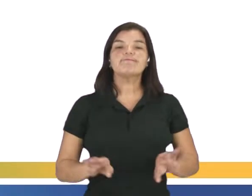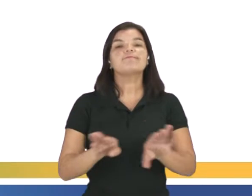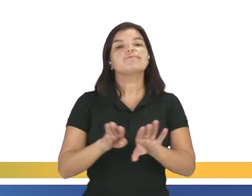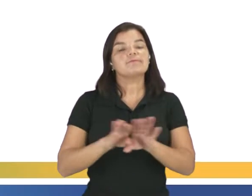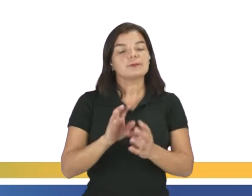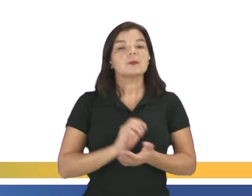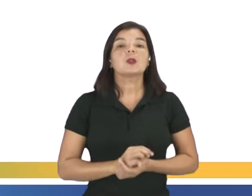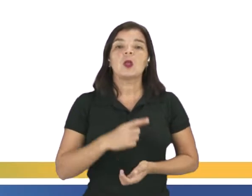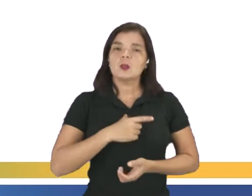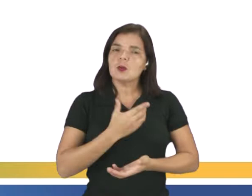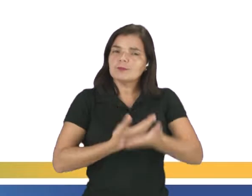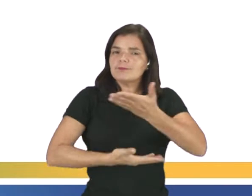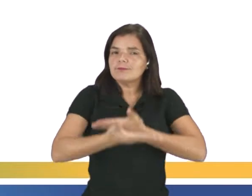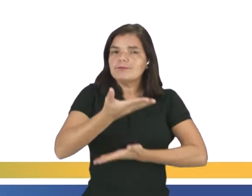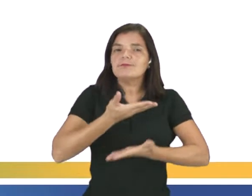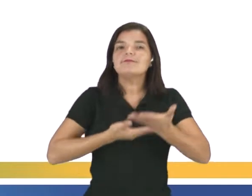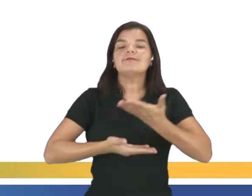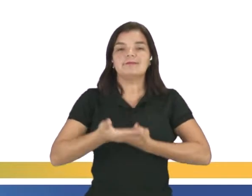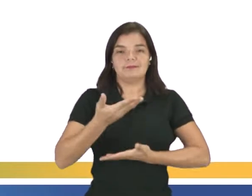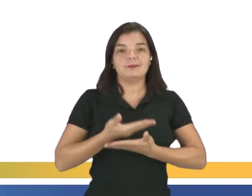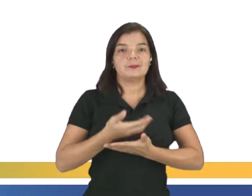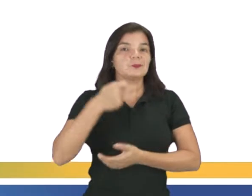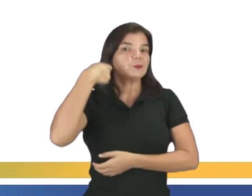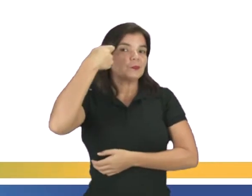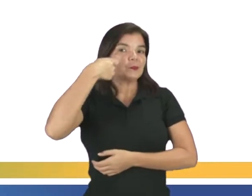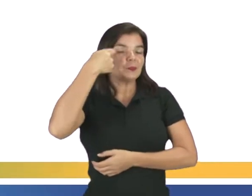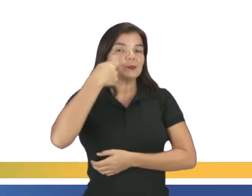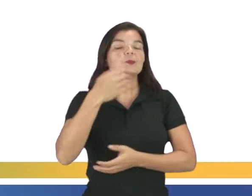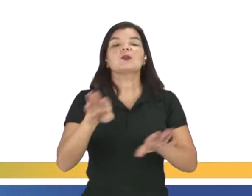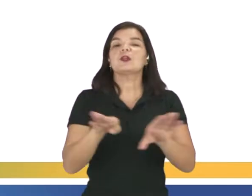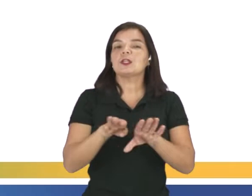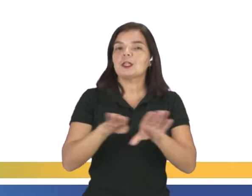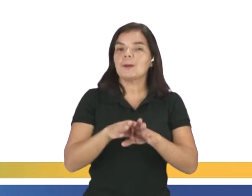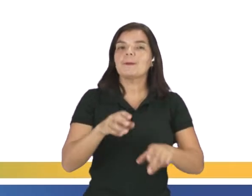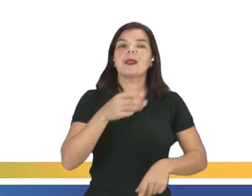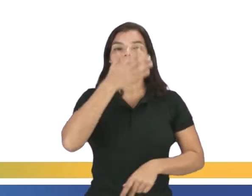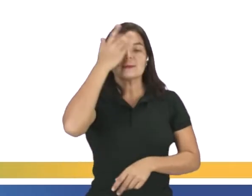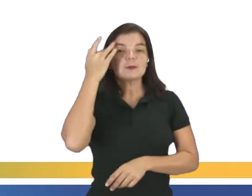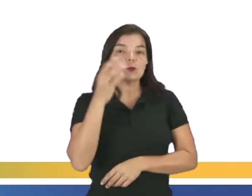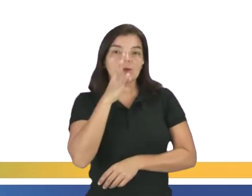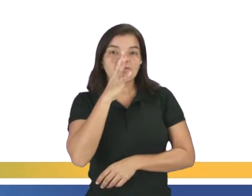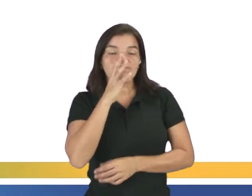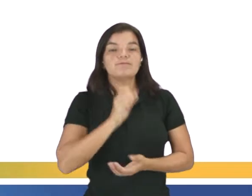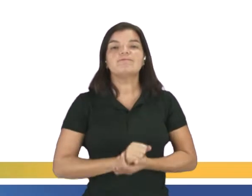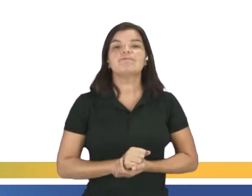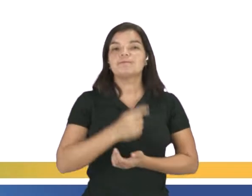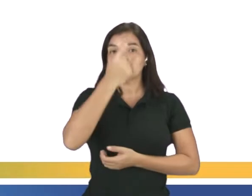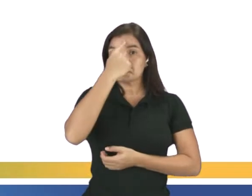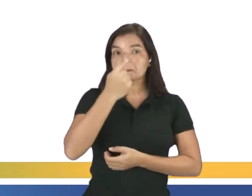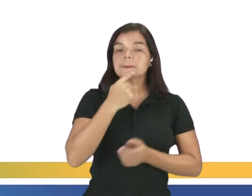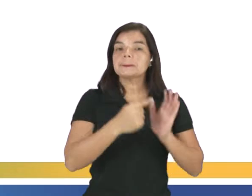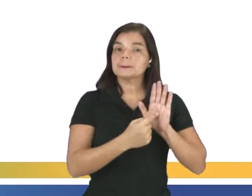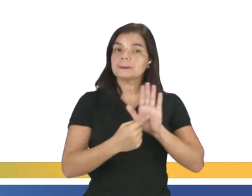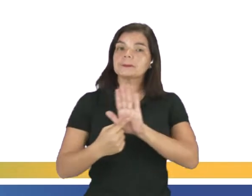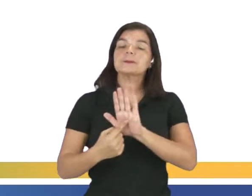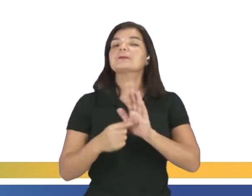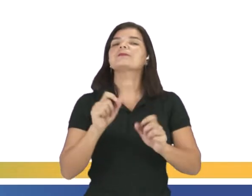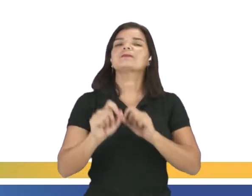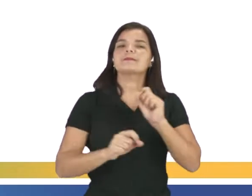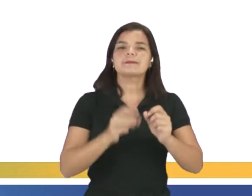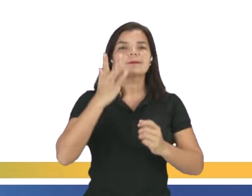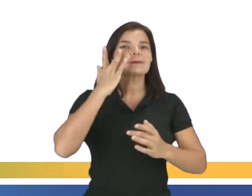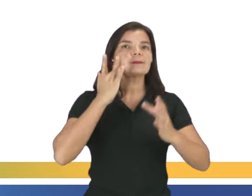uma grande interatividade entre os artistas e o público. A imagem que vocês estão vendo é